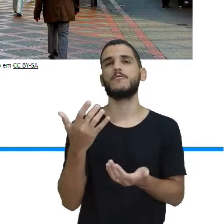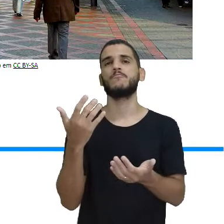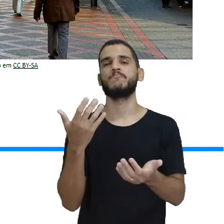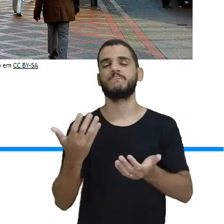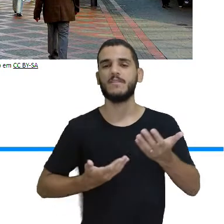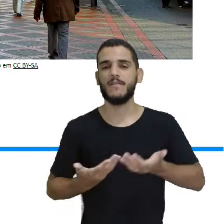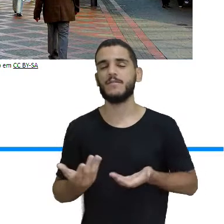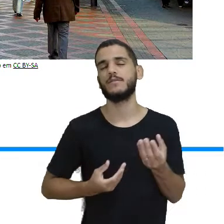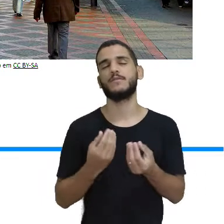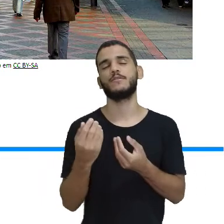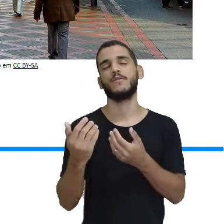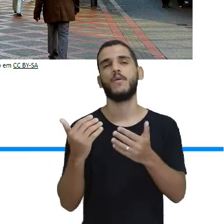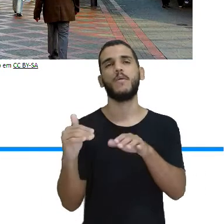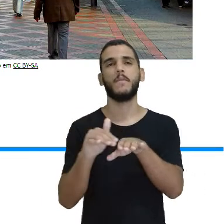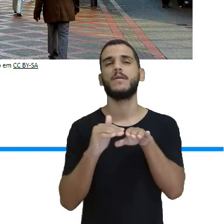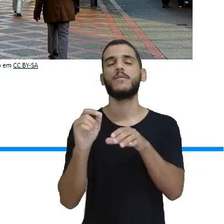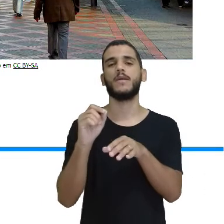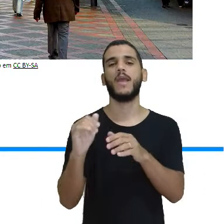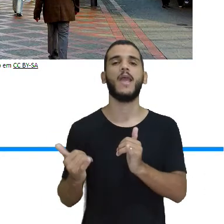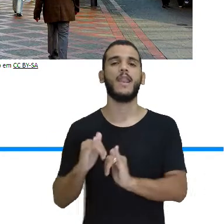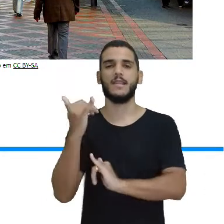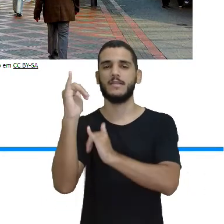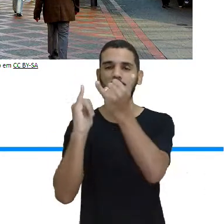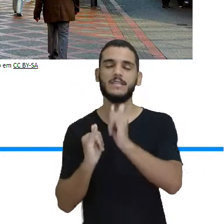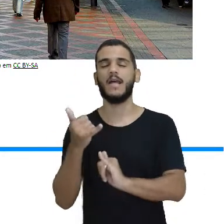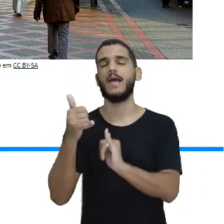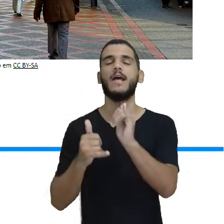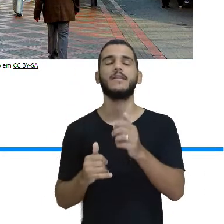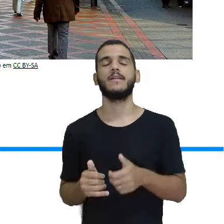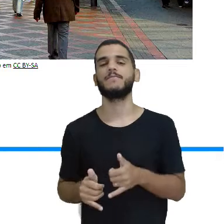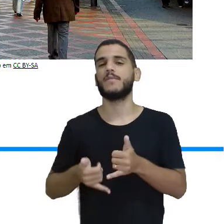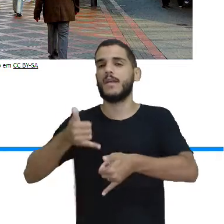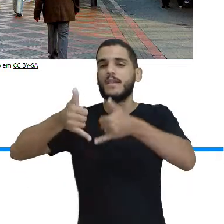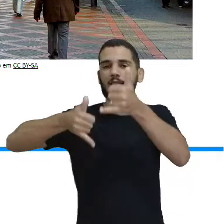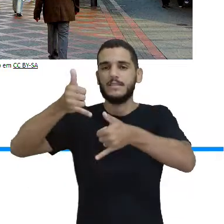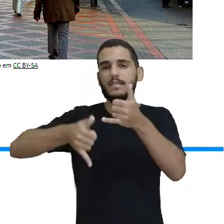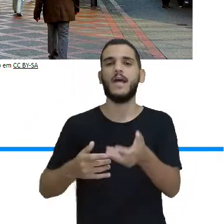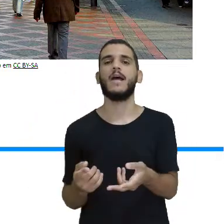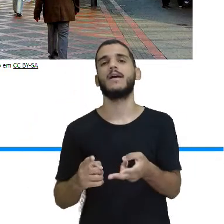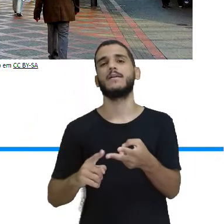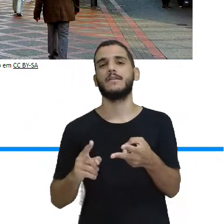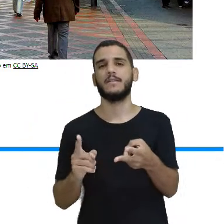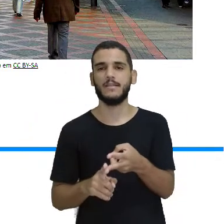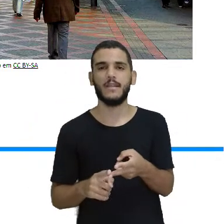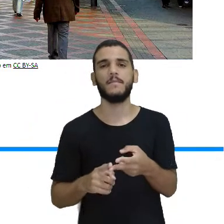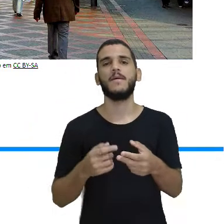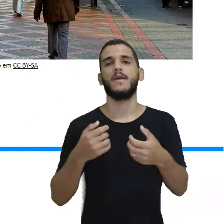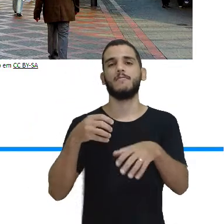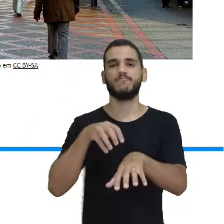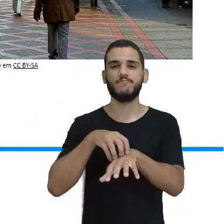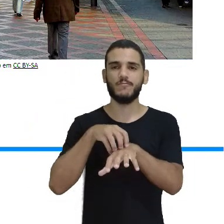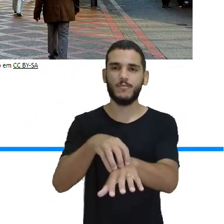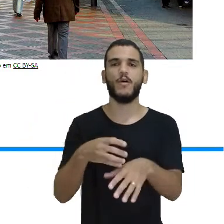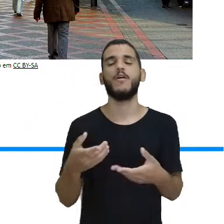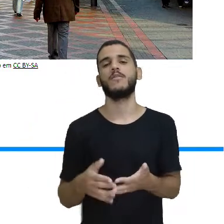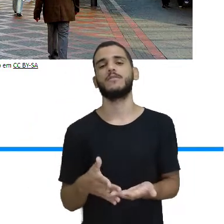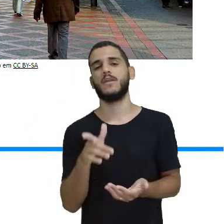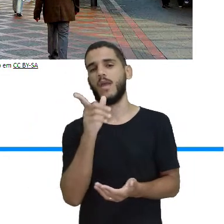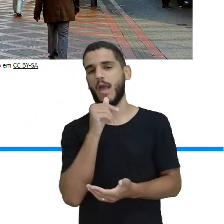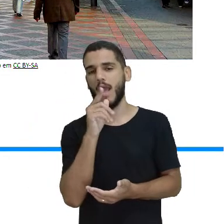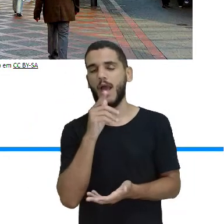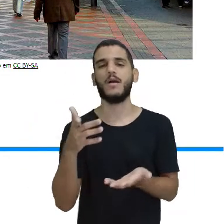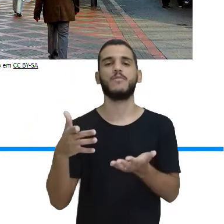e esgoto tratados, transportes coletivos, comunicação, rede de bancos e um comércio muito variado. Nas cidades,